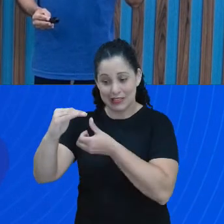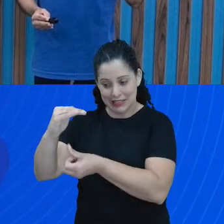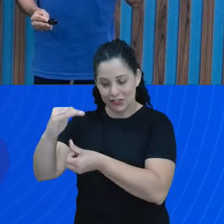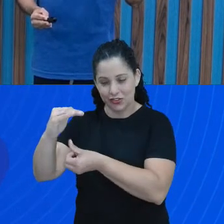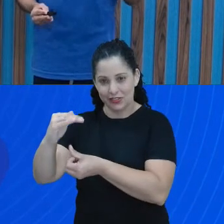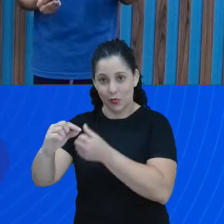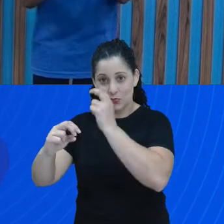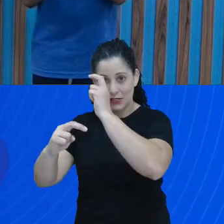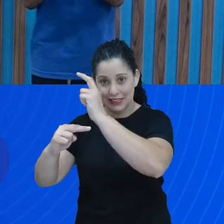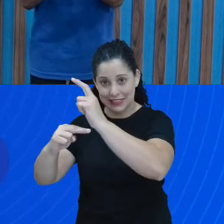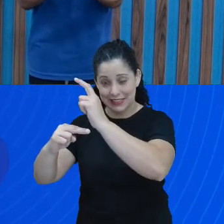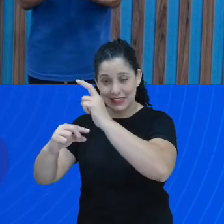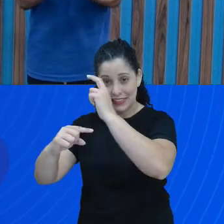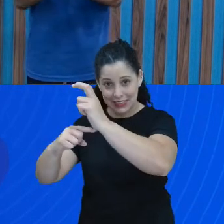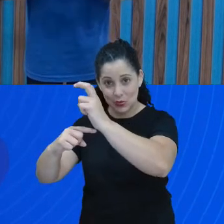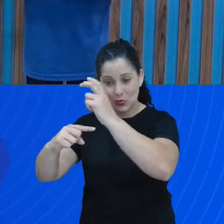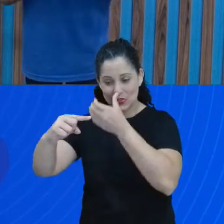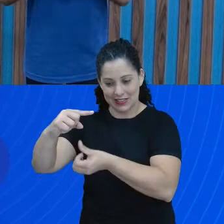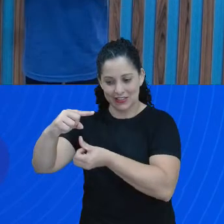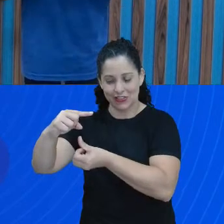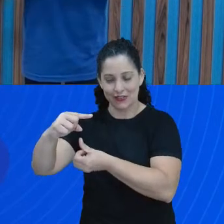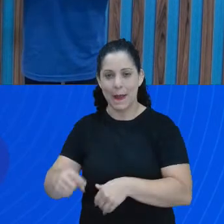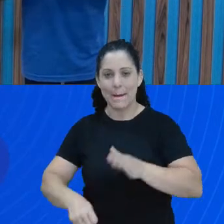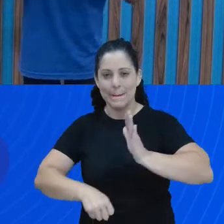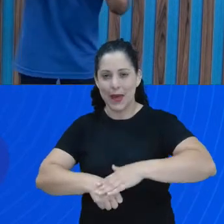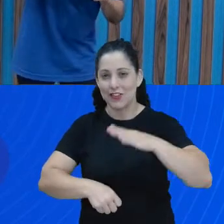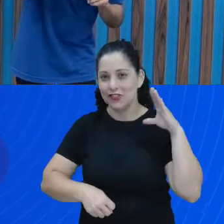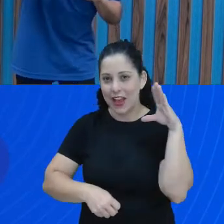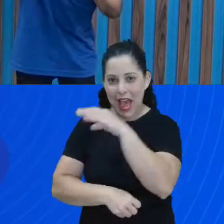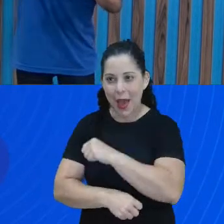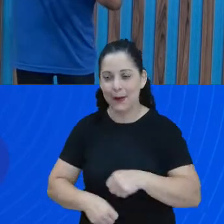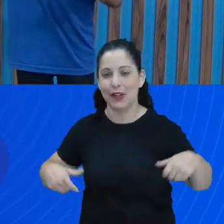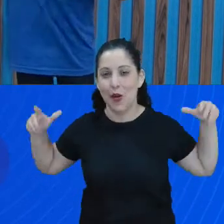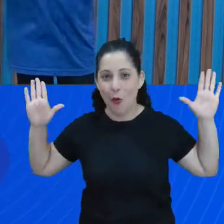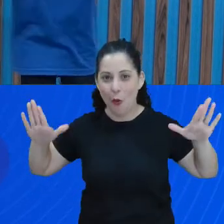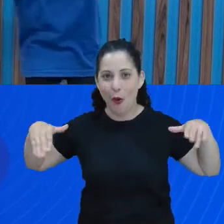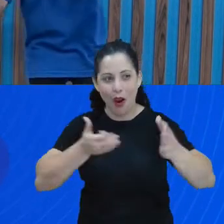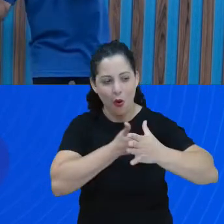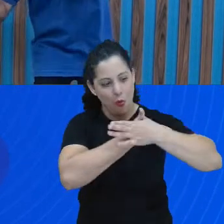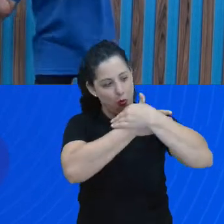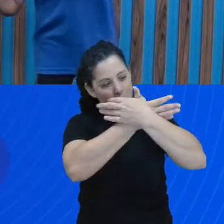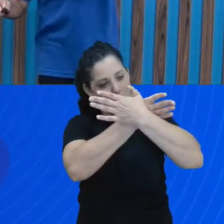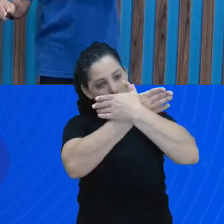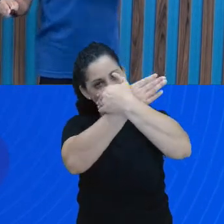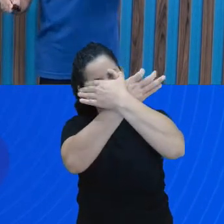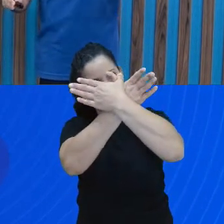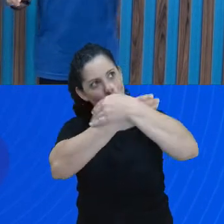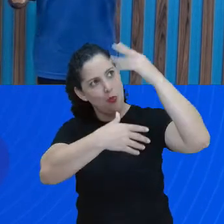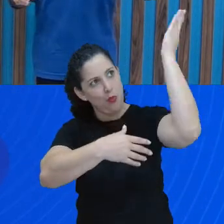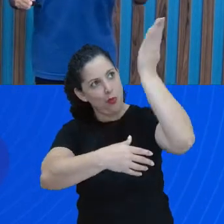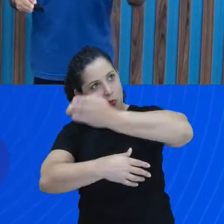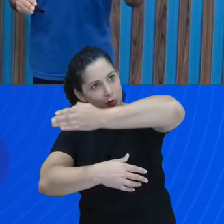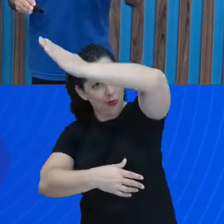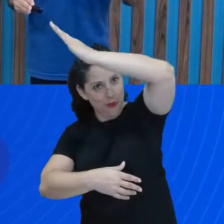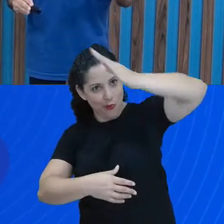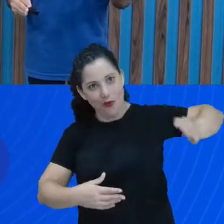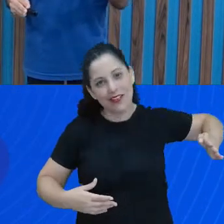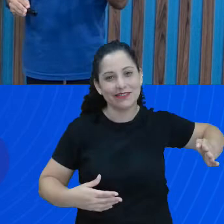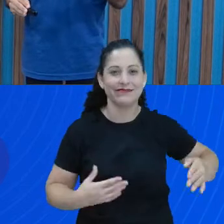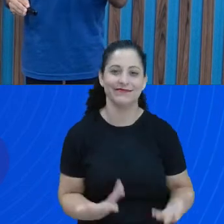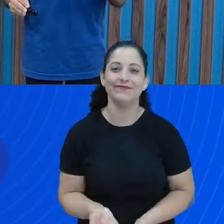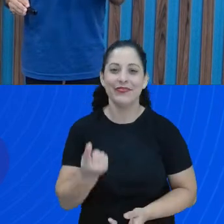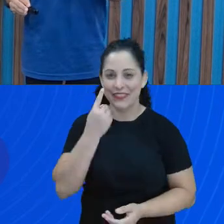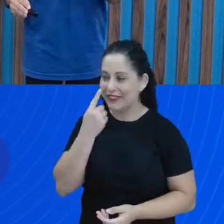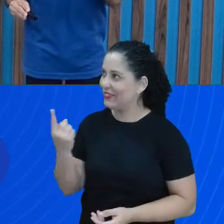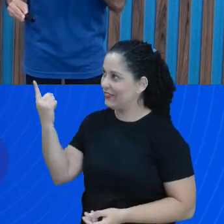outra, 5 sextos. Mas é muito mais rápido. A borboleta, ó. Um do lado, do outro e assim. Você observa que vai ter